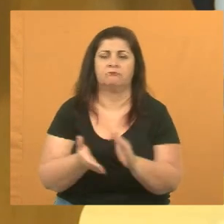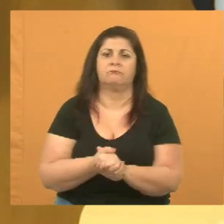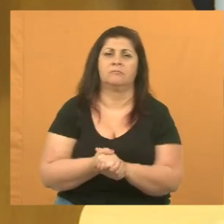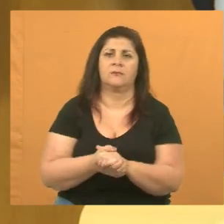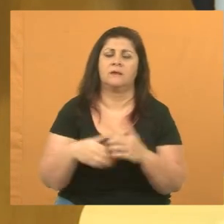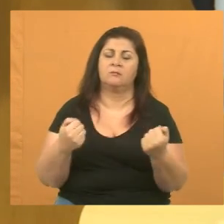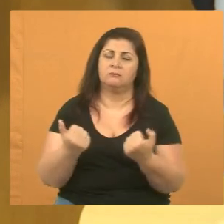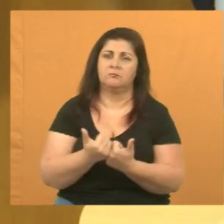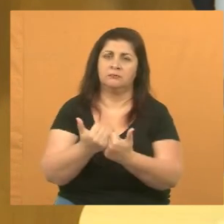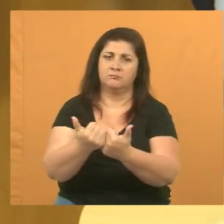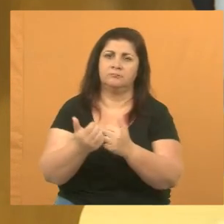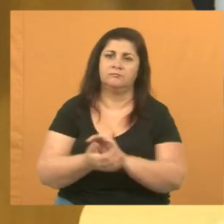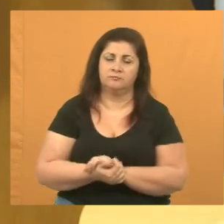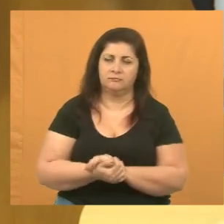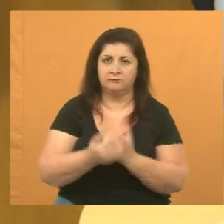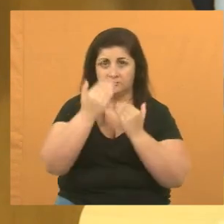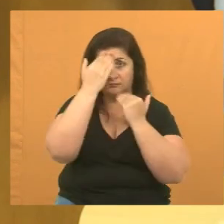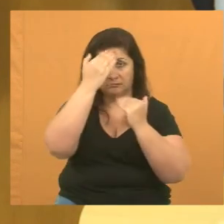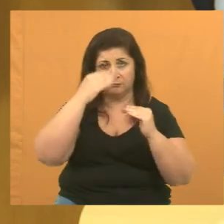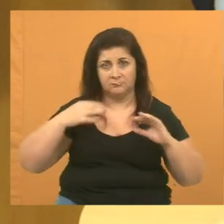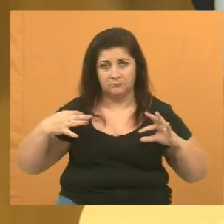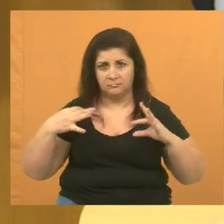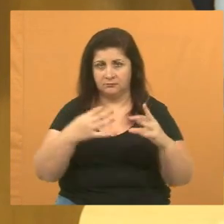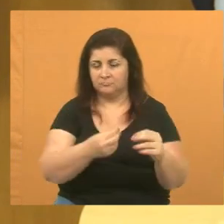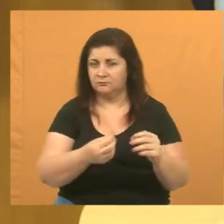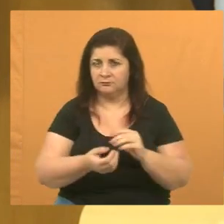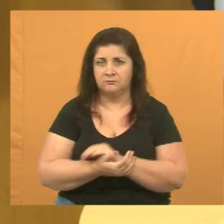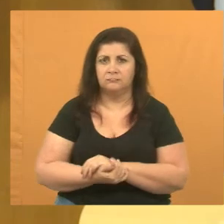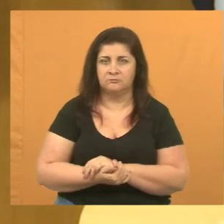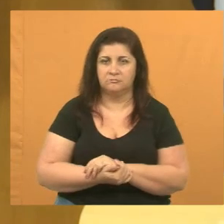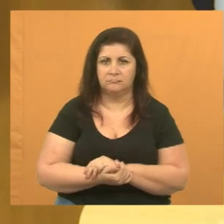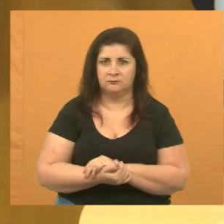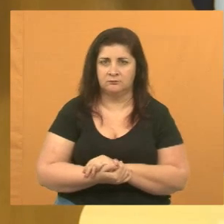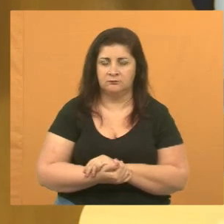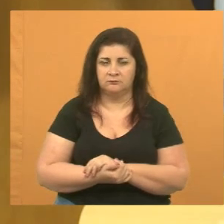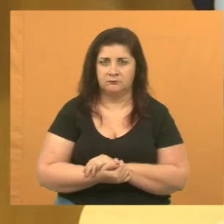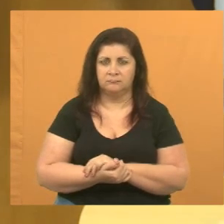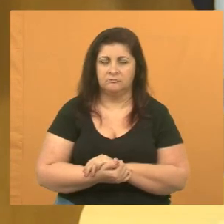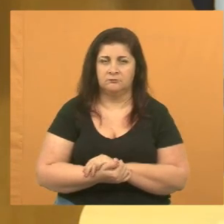nosso apoio. Tá bom? Muito obrigado a todos e até daqui a pouquinho.